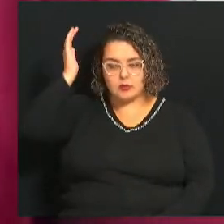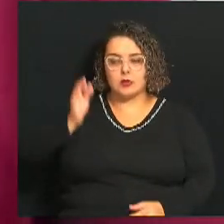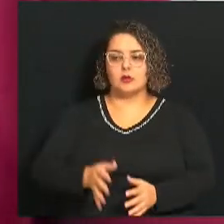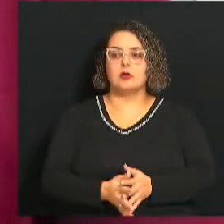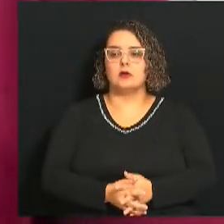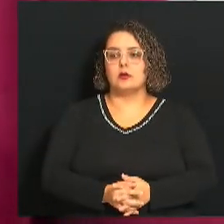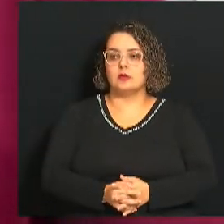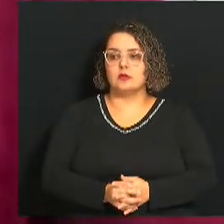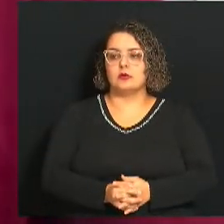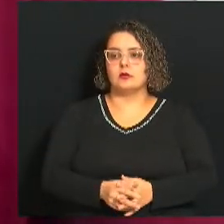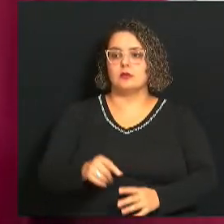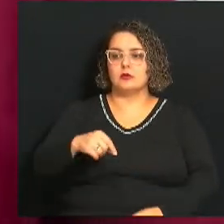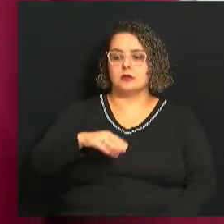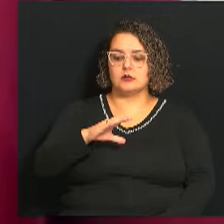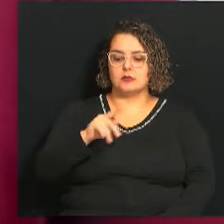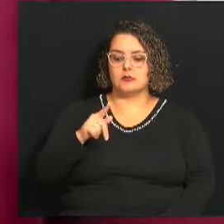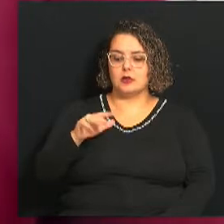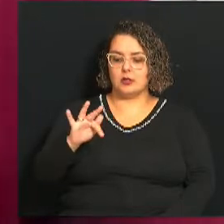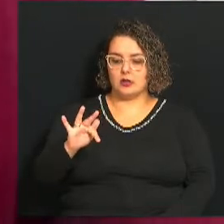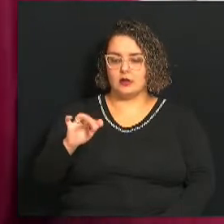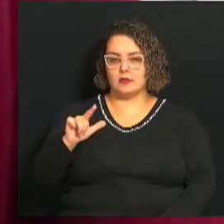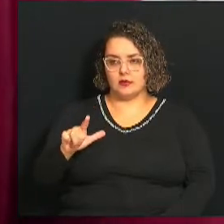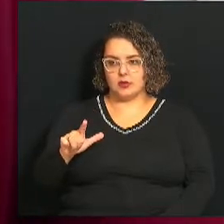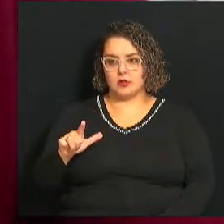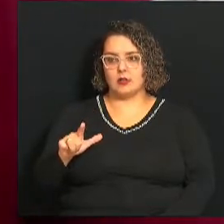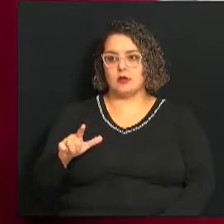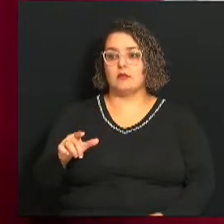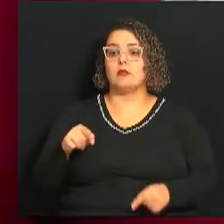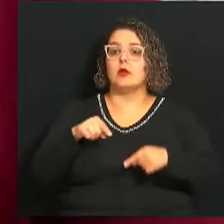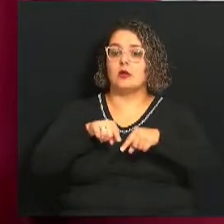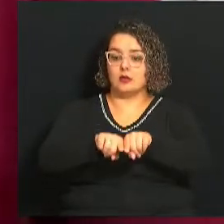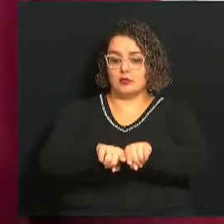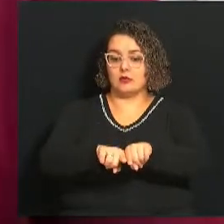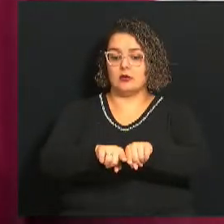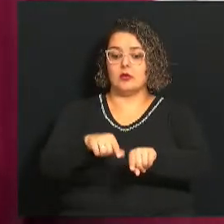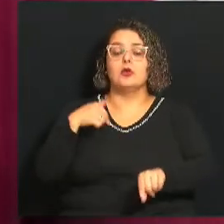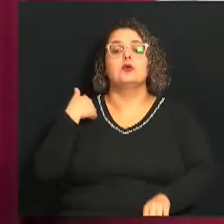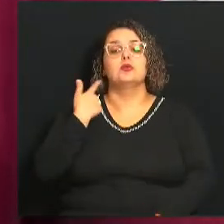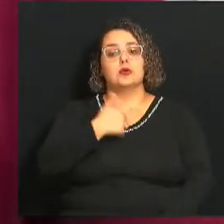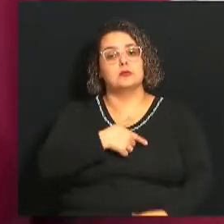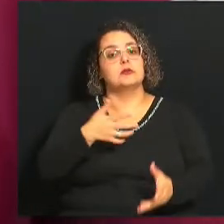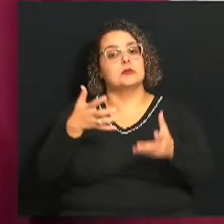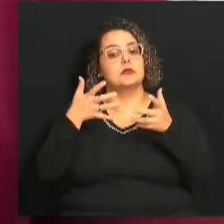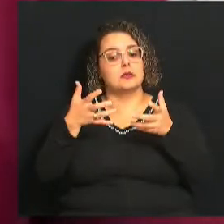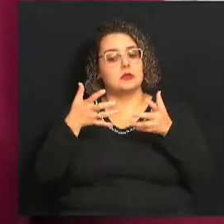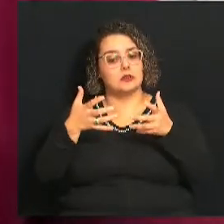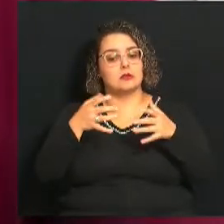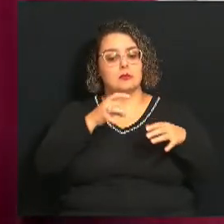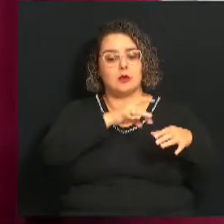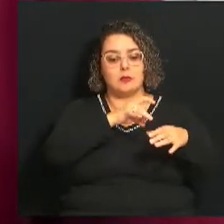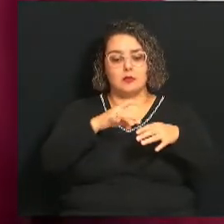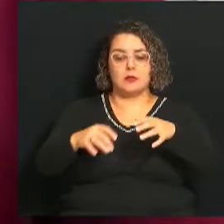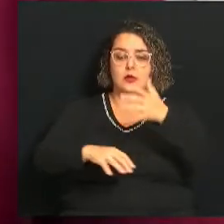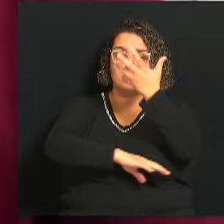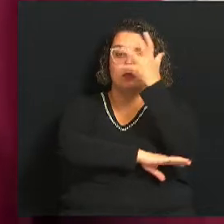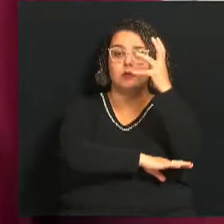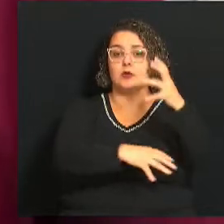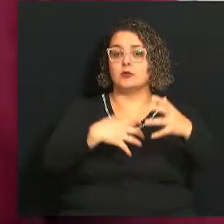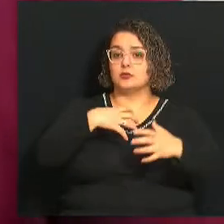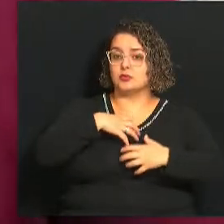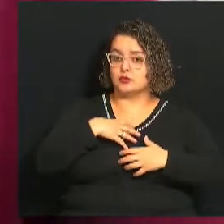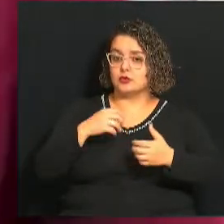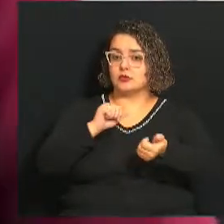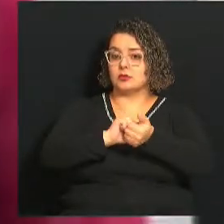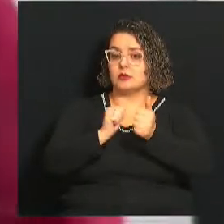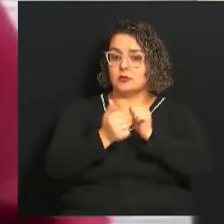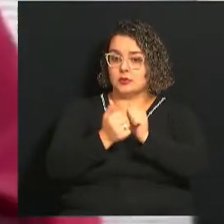CPFL, quer ser parceira, a CPFL gosta de árvore, a CPFL quer arborizar Campinas, mas de uma forma adequada, junto com a prefeitura,